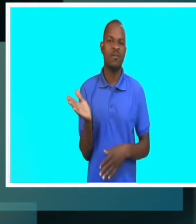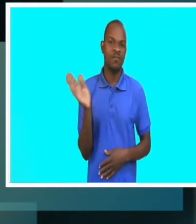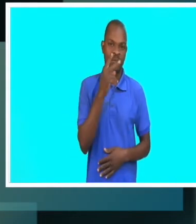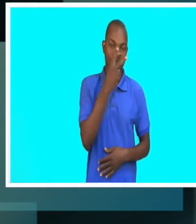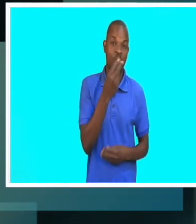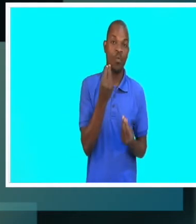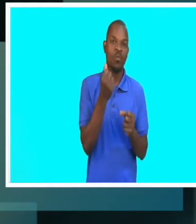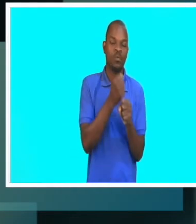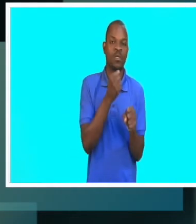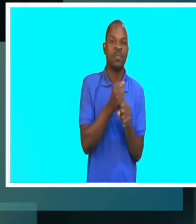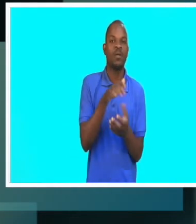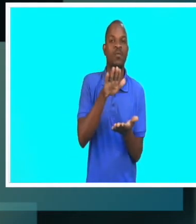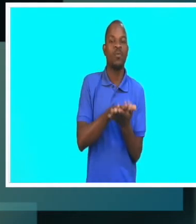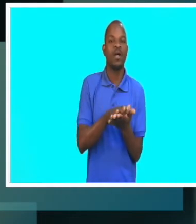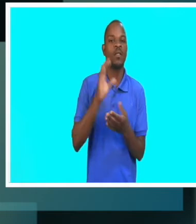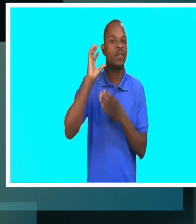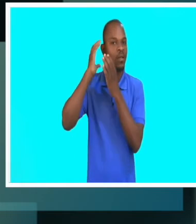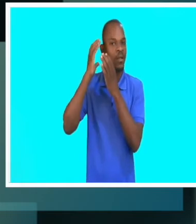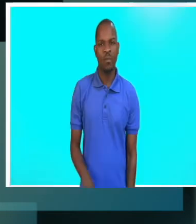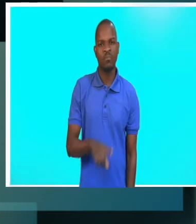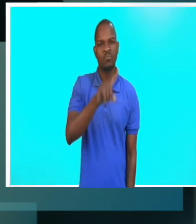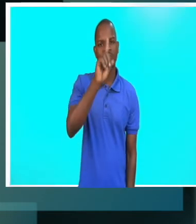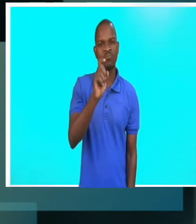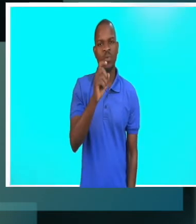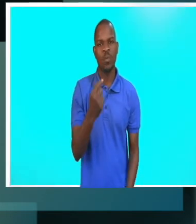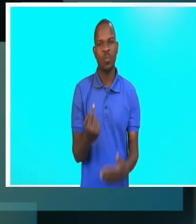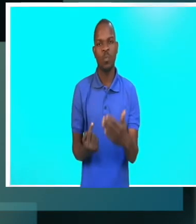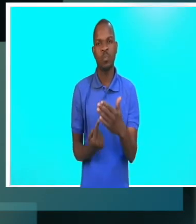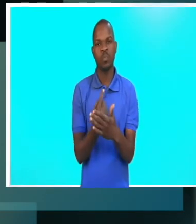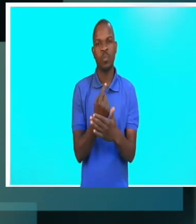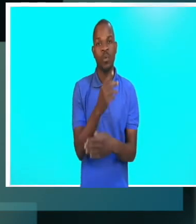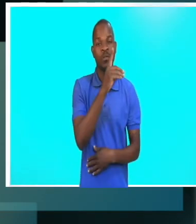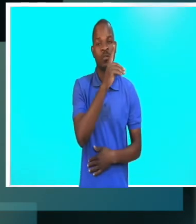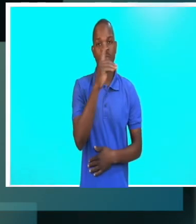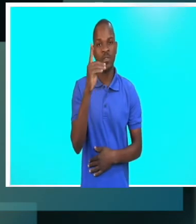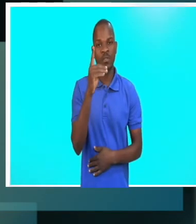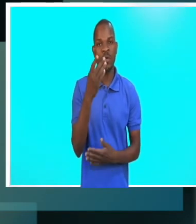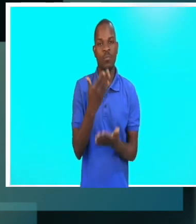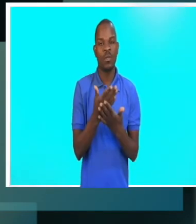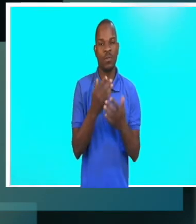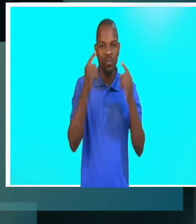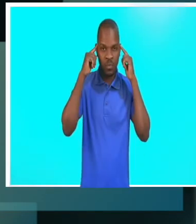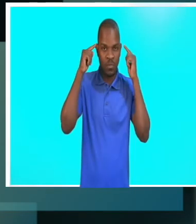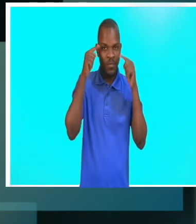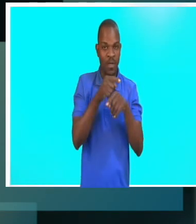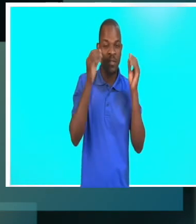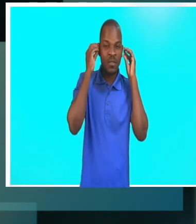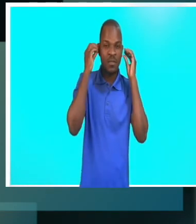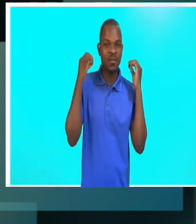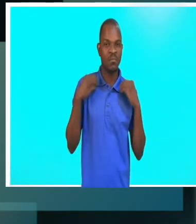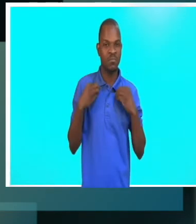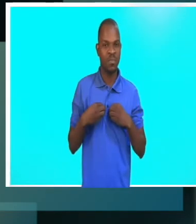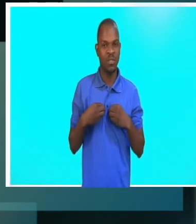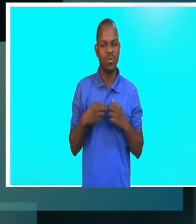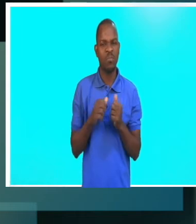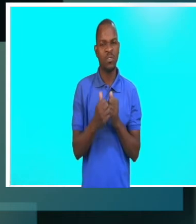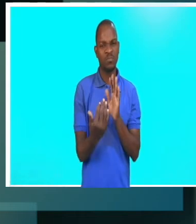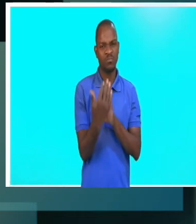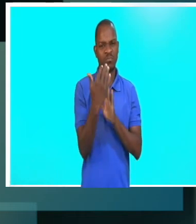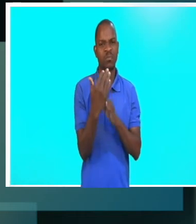vamos acompanhar como ela trabalha no estúdio. Isai, adquiriu a deficiência em consequência de um erro médico. Pode nos contar um pouco